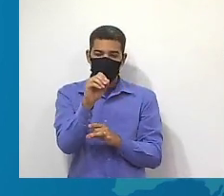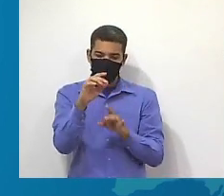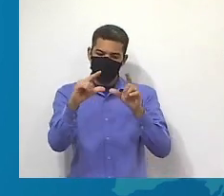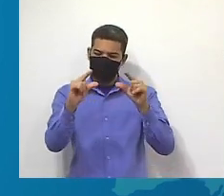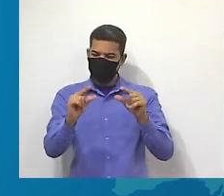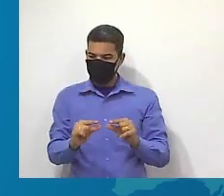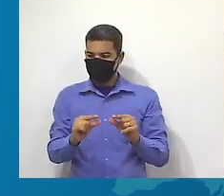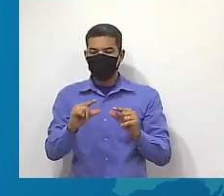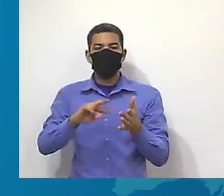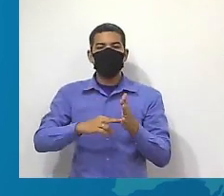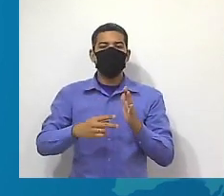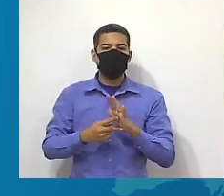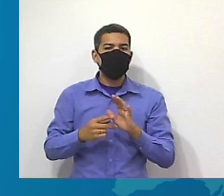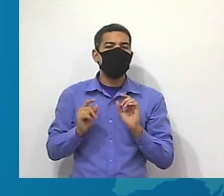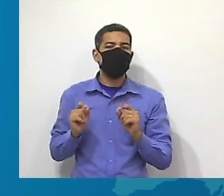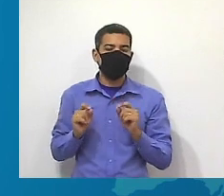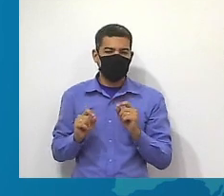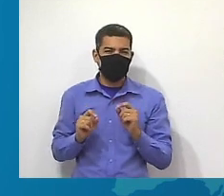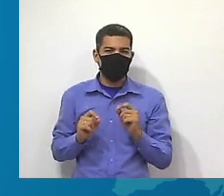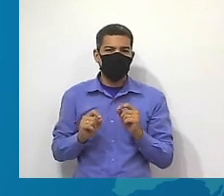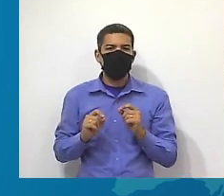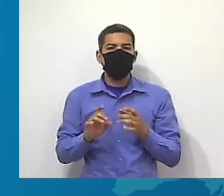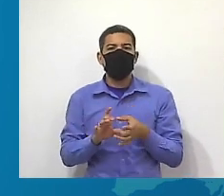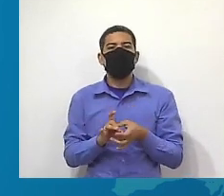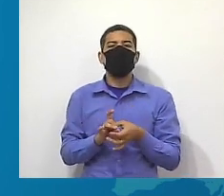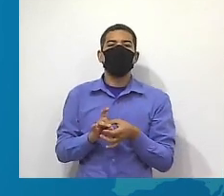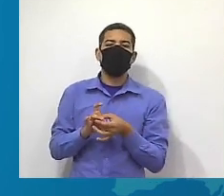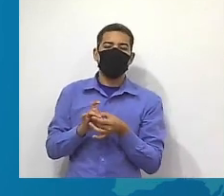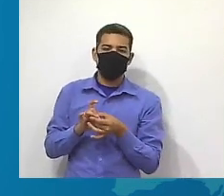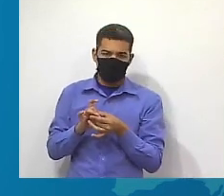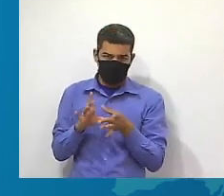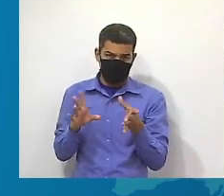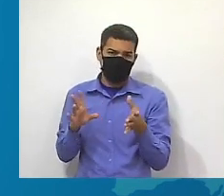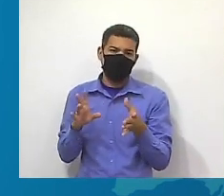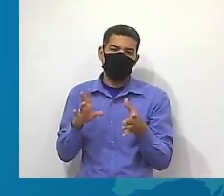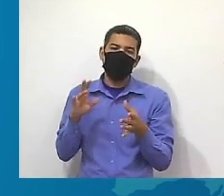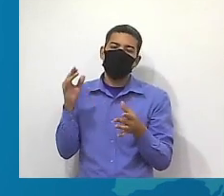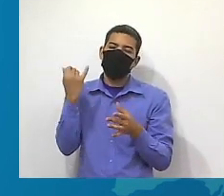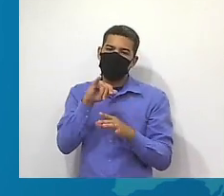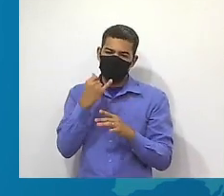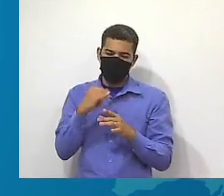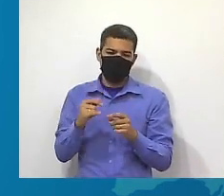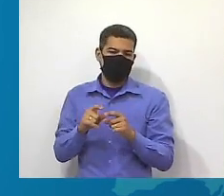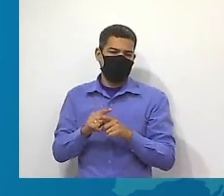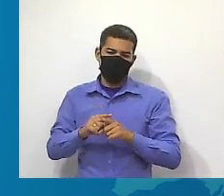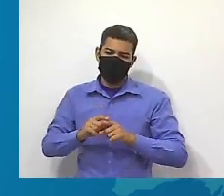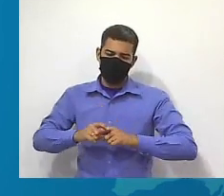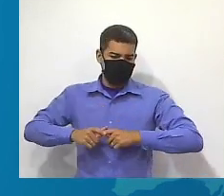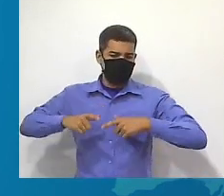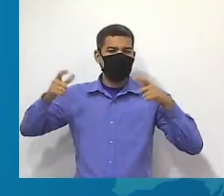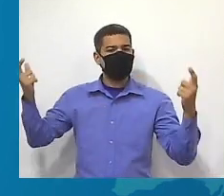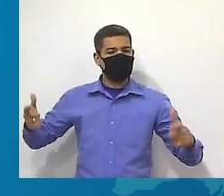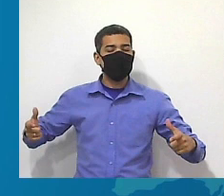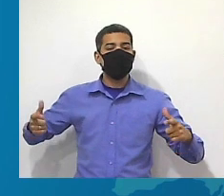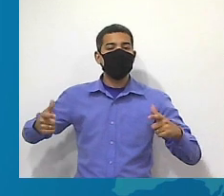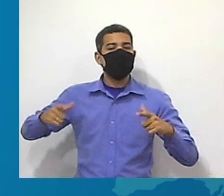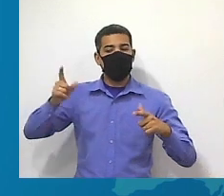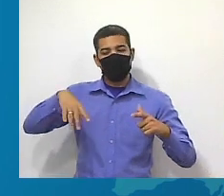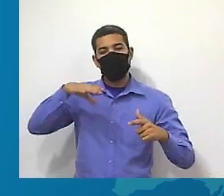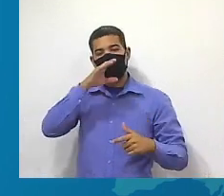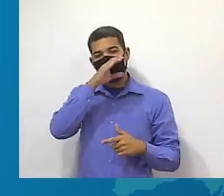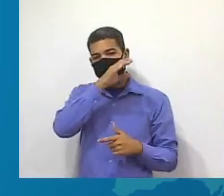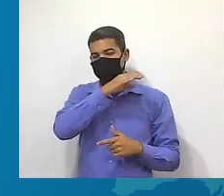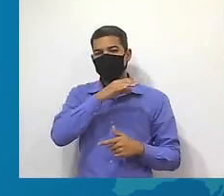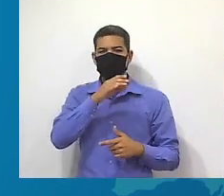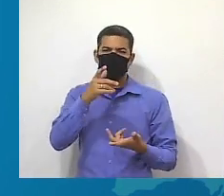que significa dizer que ela libera uma grande quantidade de energia. E libera essa energia na forma de calor. É o que acontece